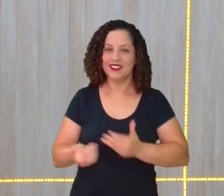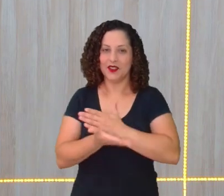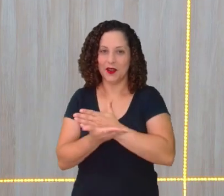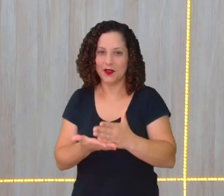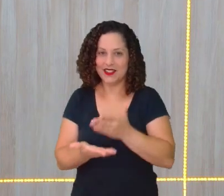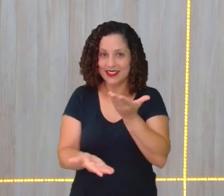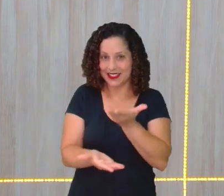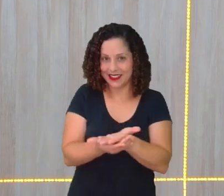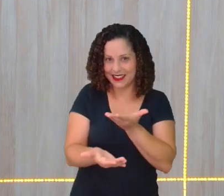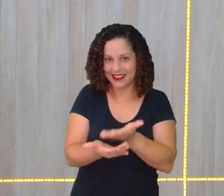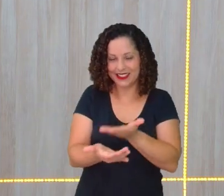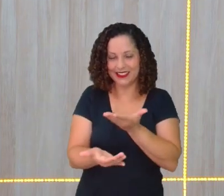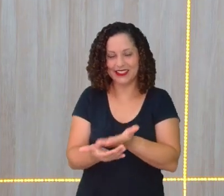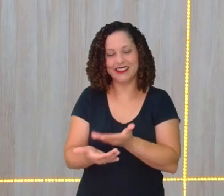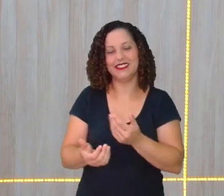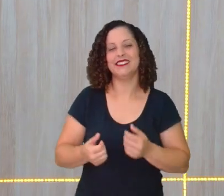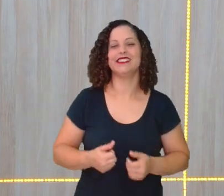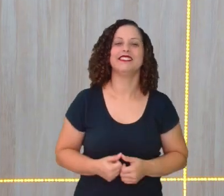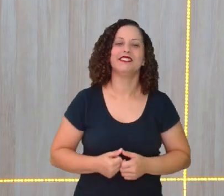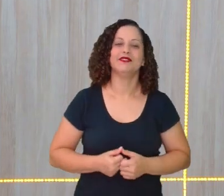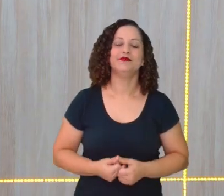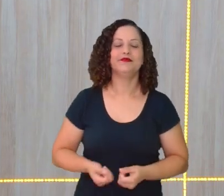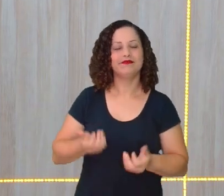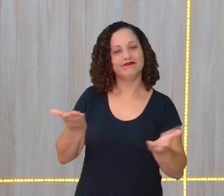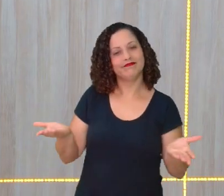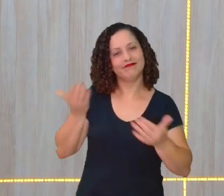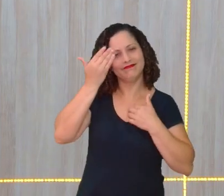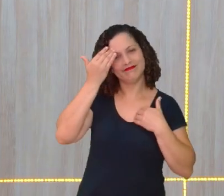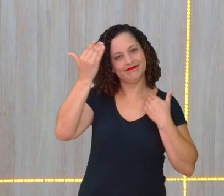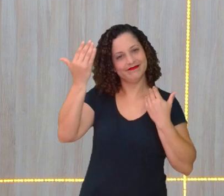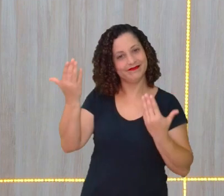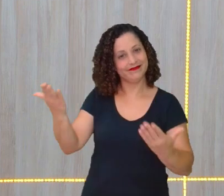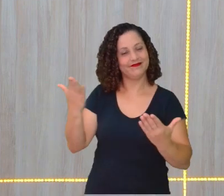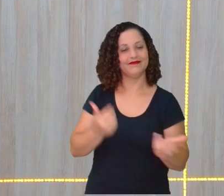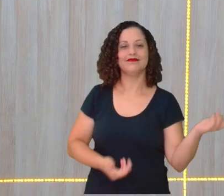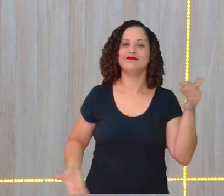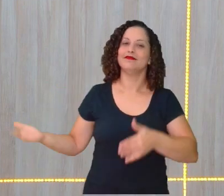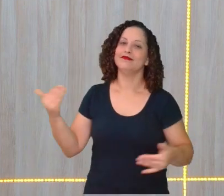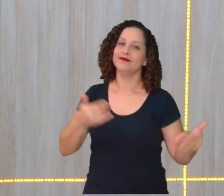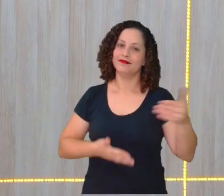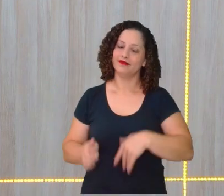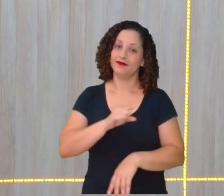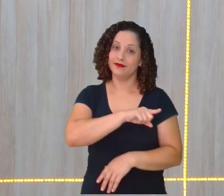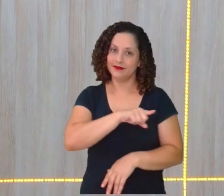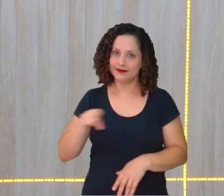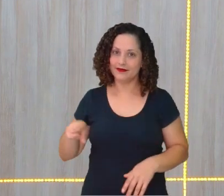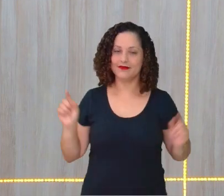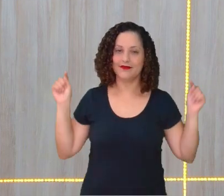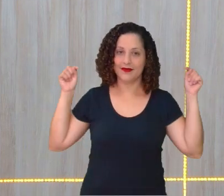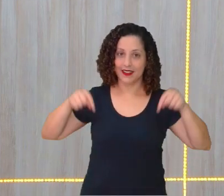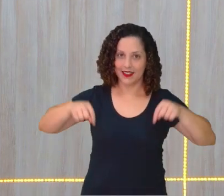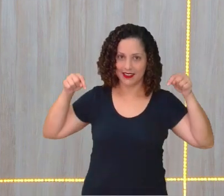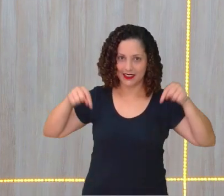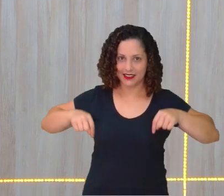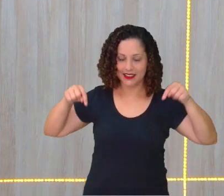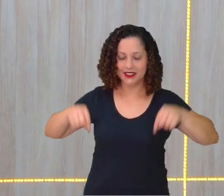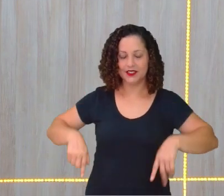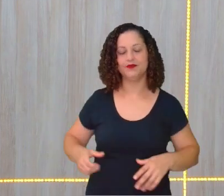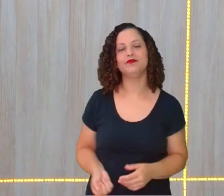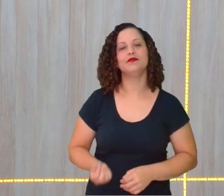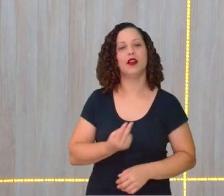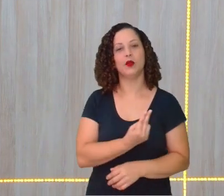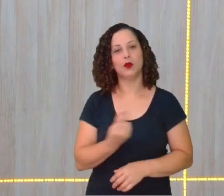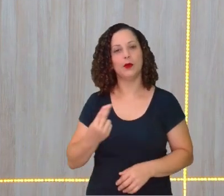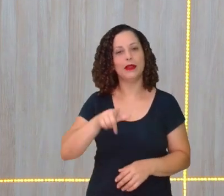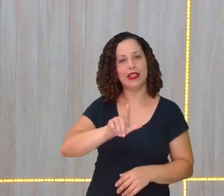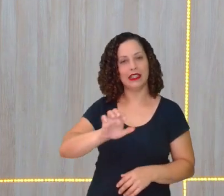dia? Gente, mais uma vez muito grata, né, pela presença de vocês, pela participação de vocês. Meu nome é